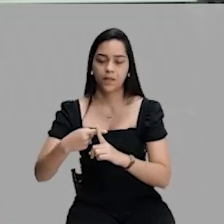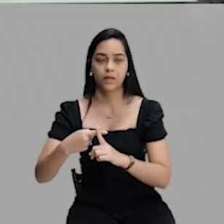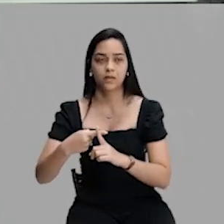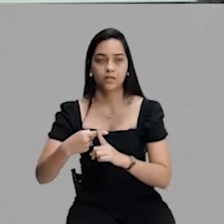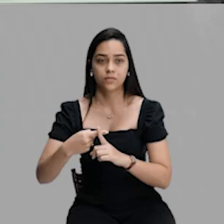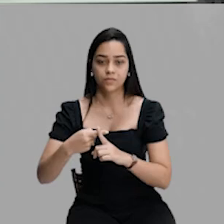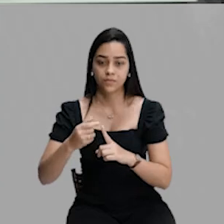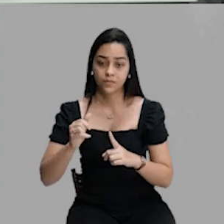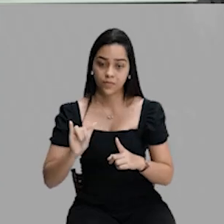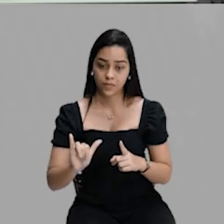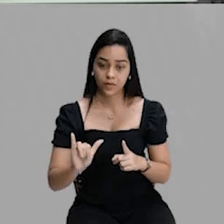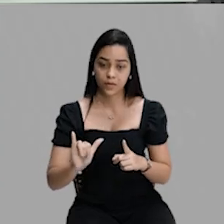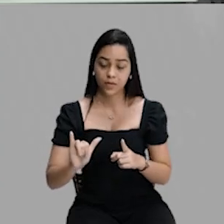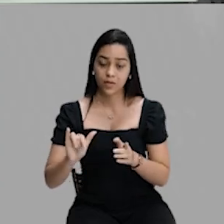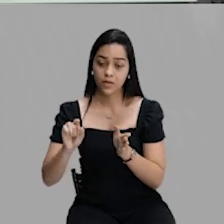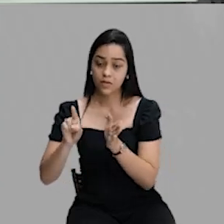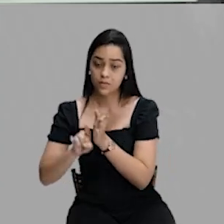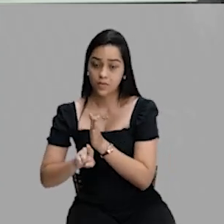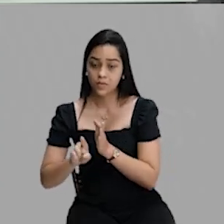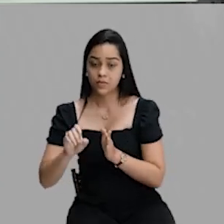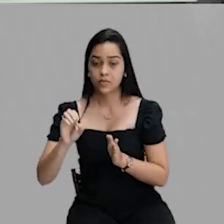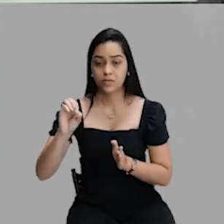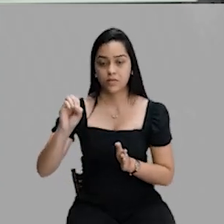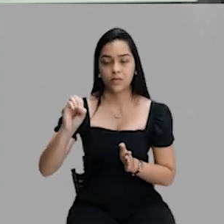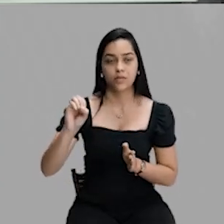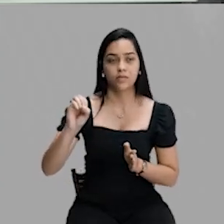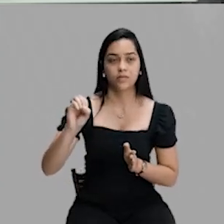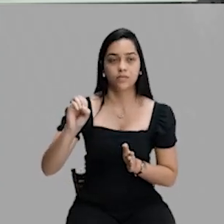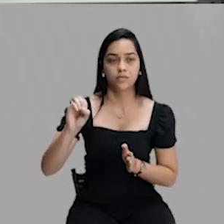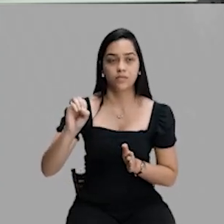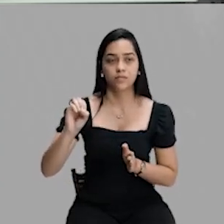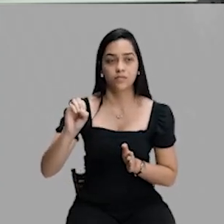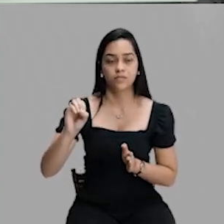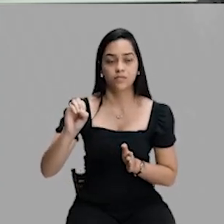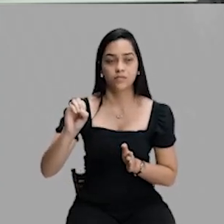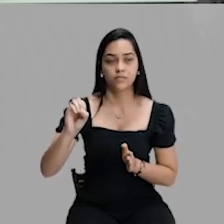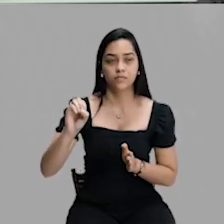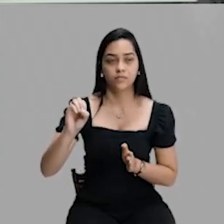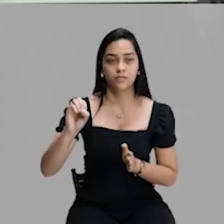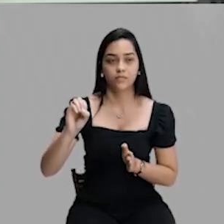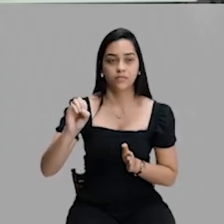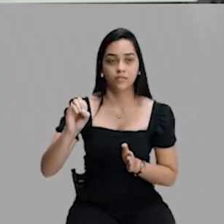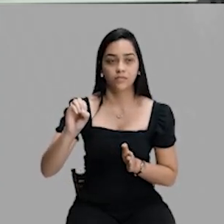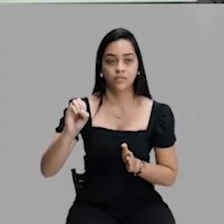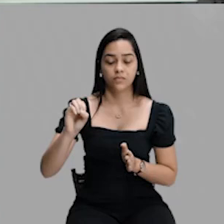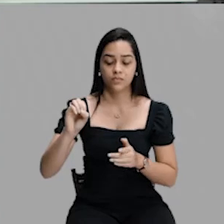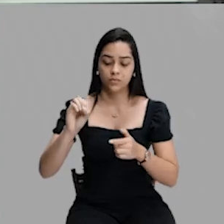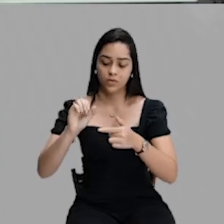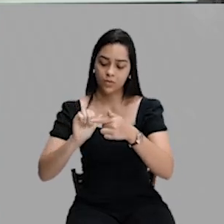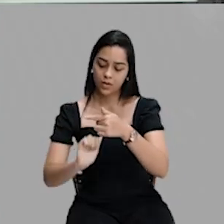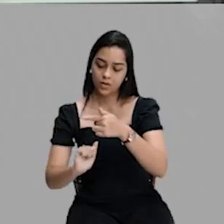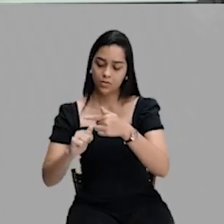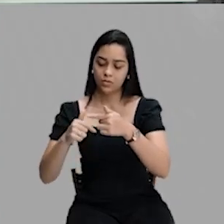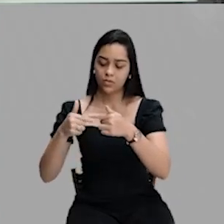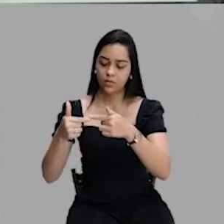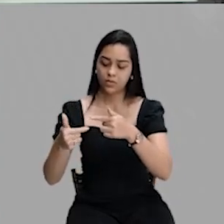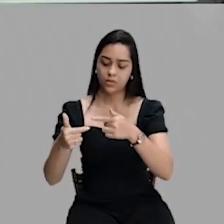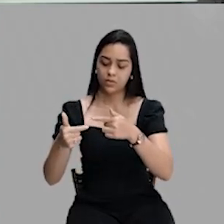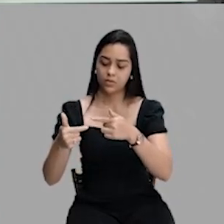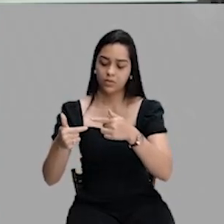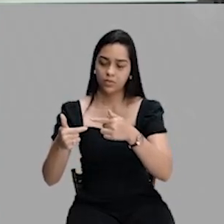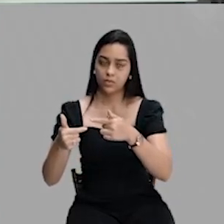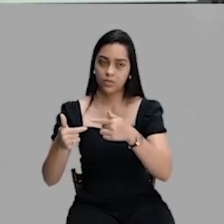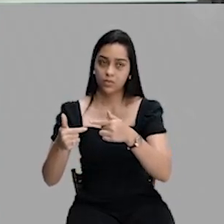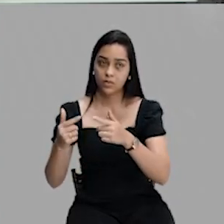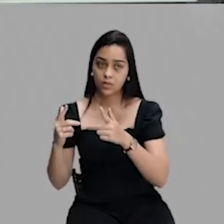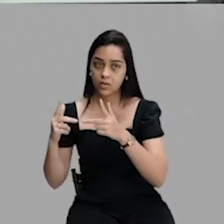mais y menos y0 ao quadrado sobre a ao quadrado.